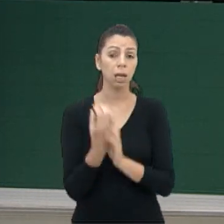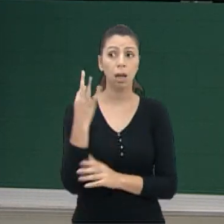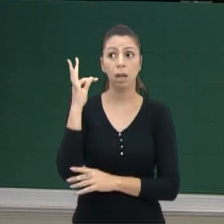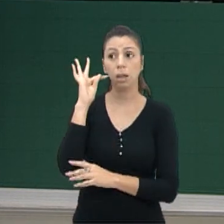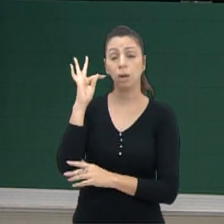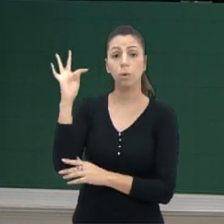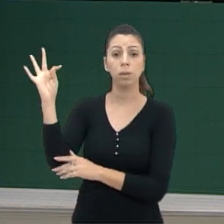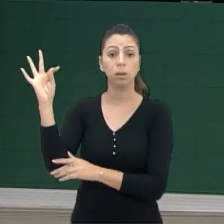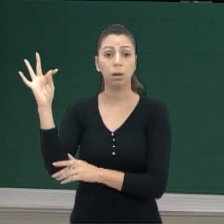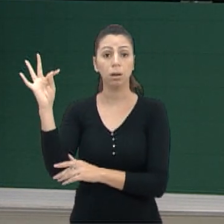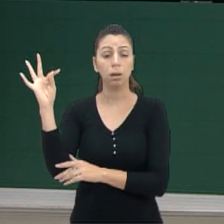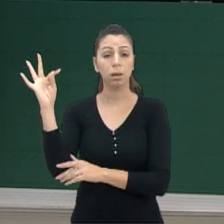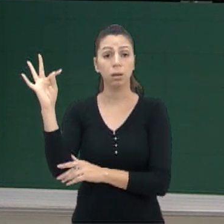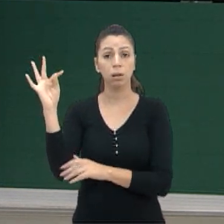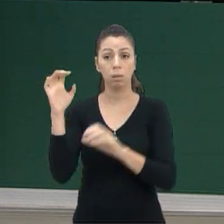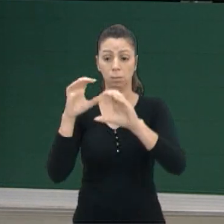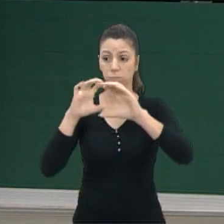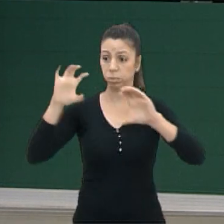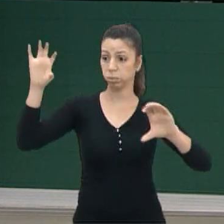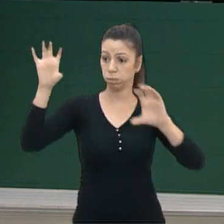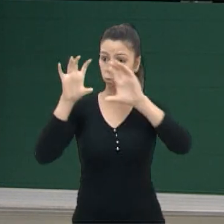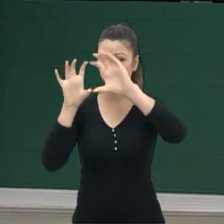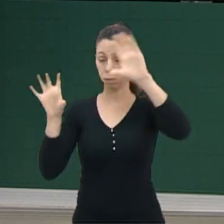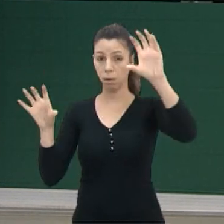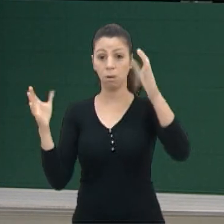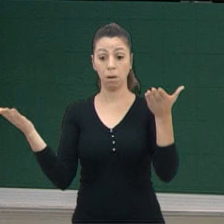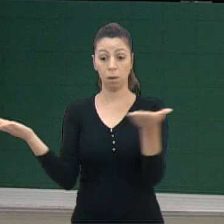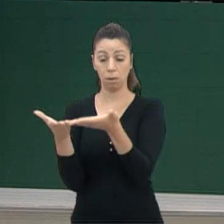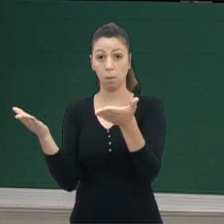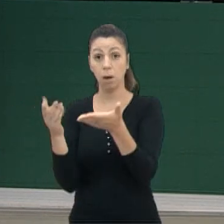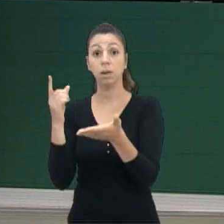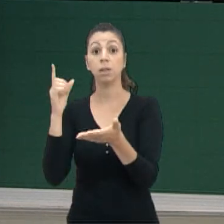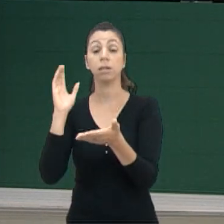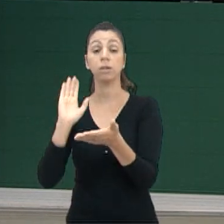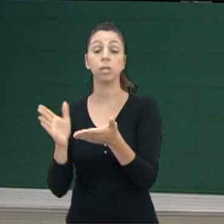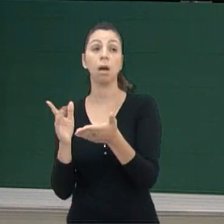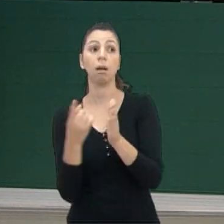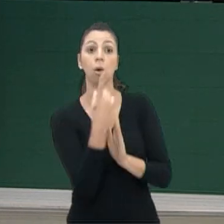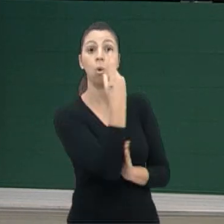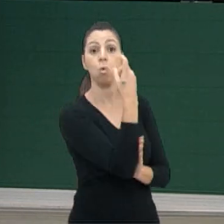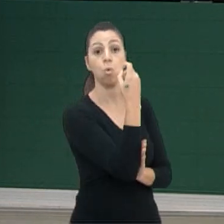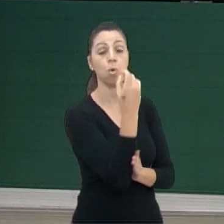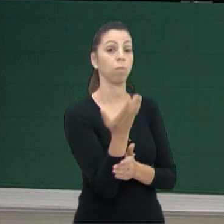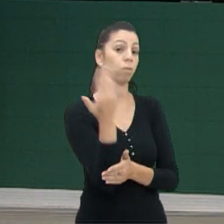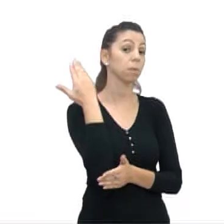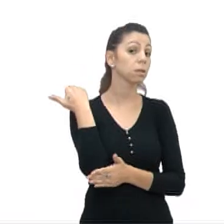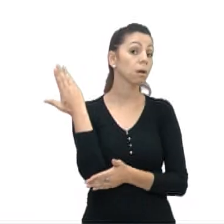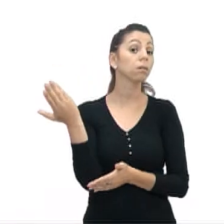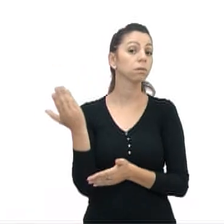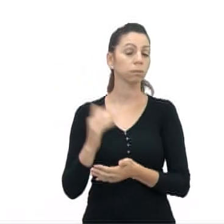teoria de que os continentes atuais já foram um único no passado? Vamos lá?